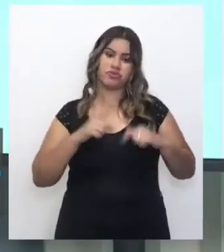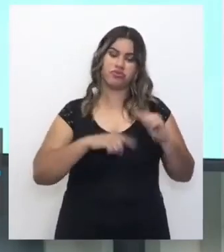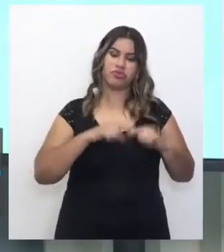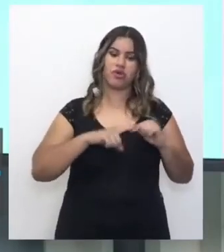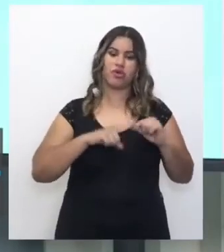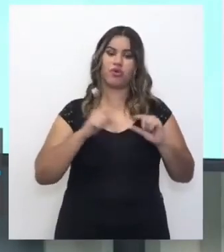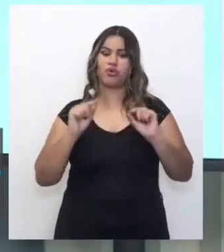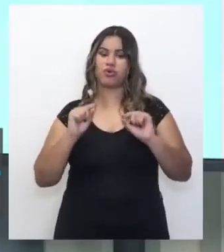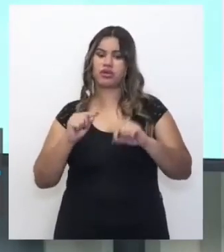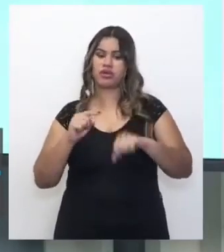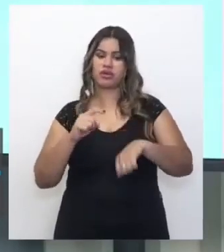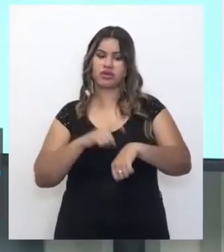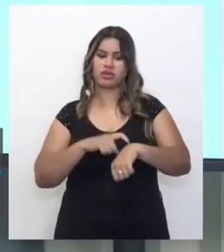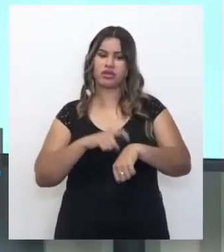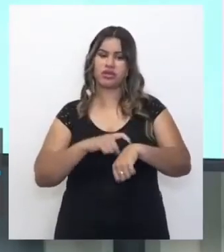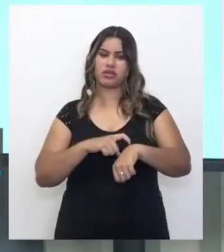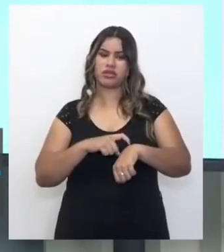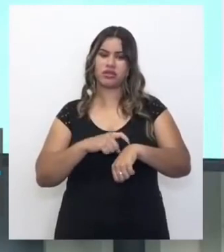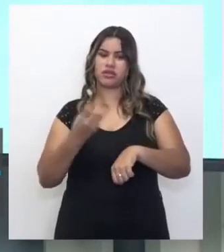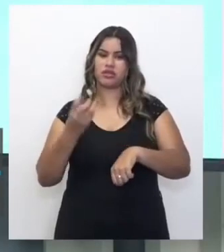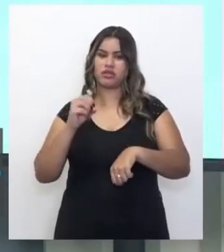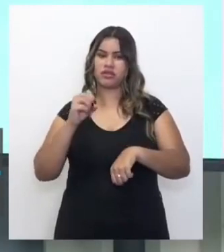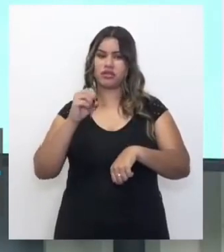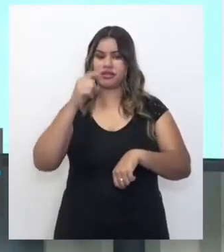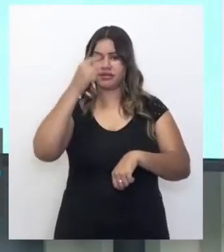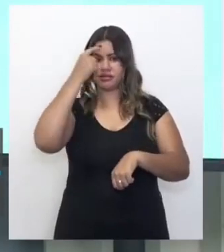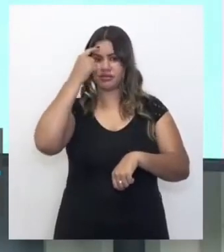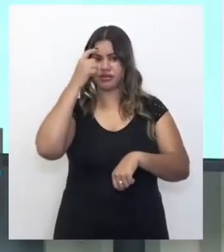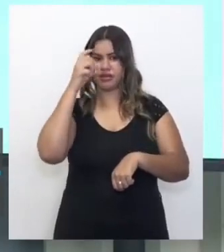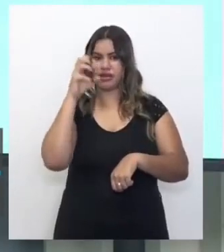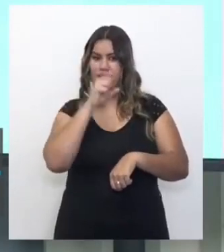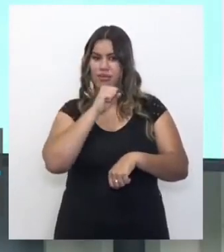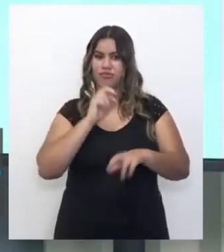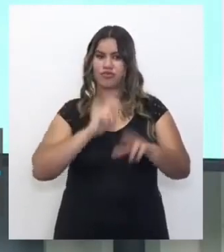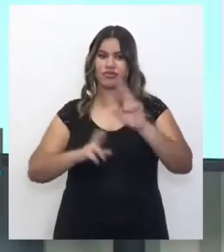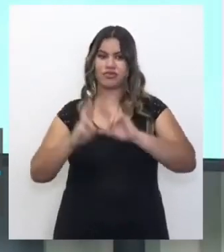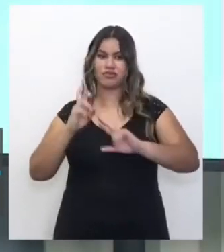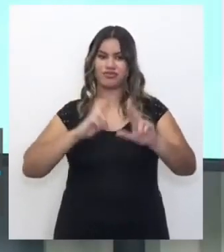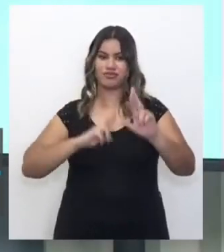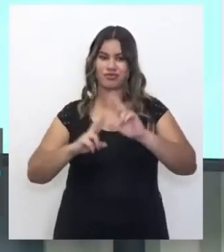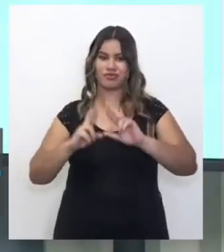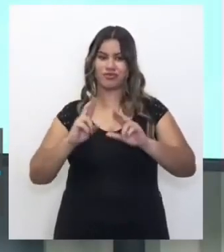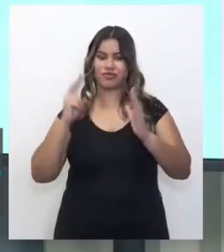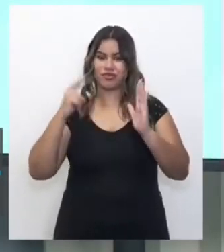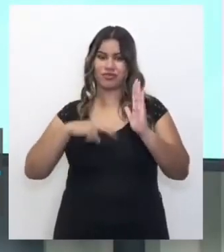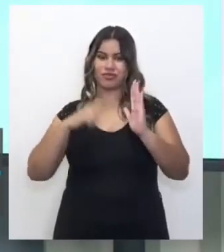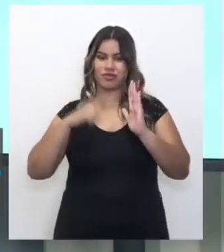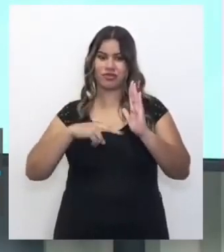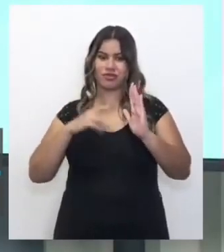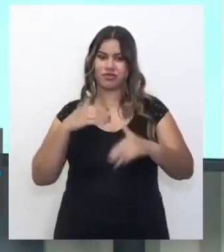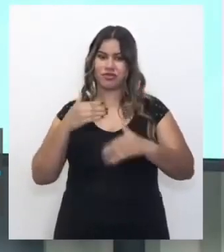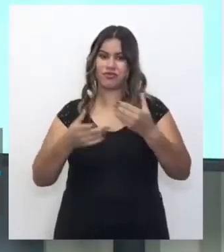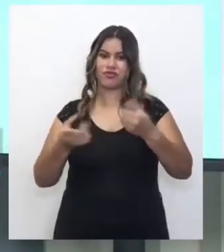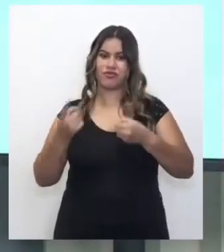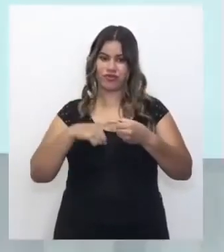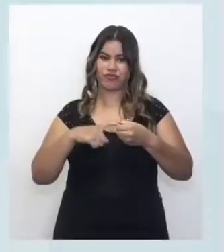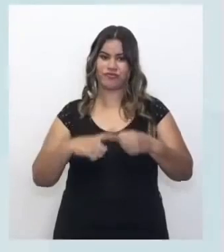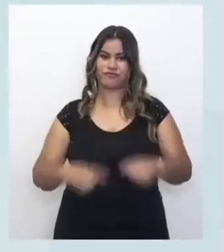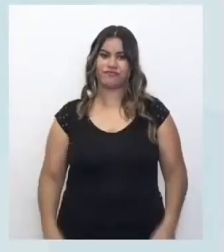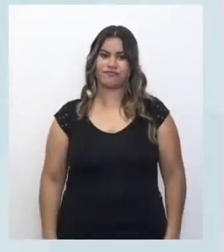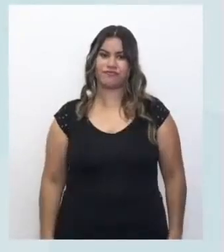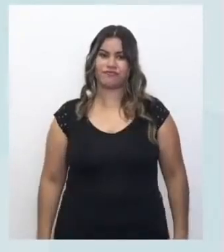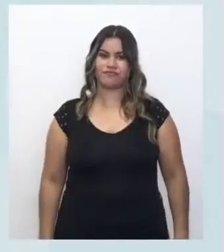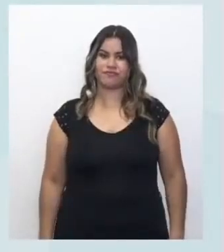vou dar aí, acho que dá para dar uns 30 segundos para eles, pelo menos, elaborarem a resposta e mandar para a gente vai lendo conforme voltar.